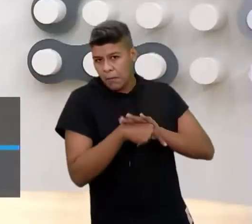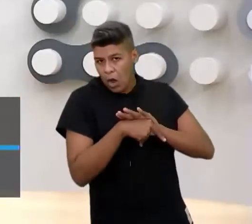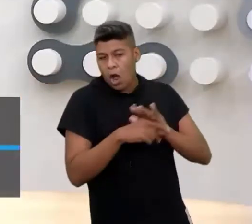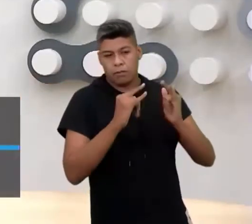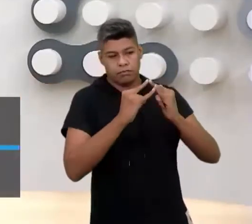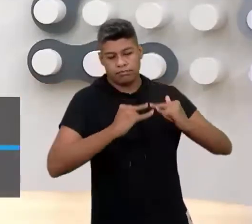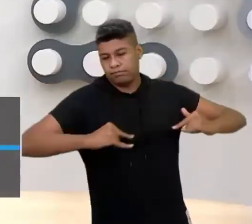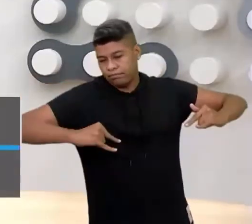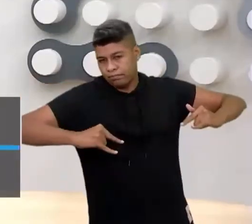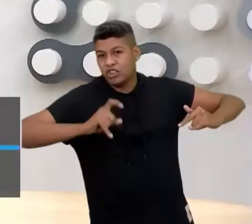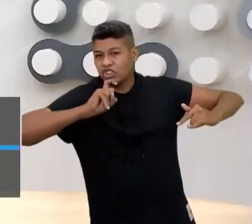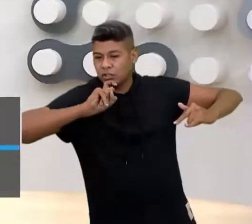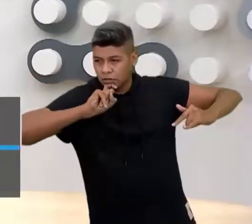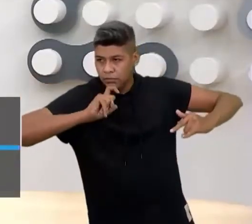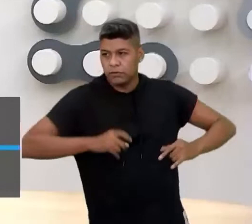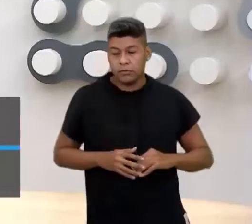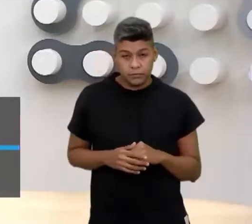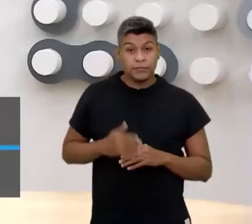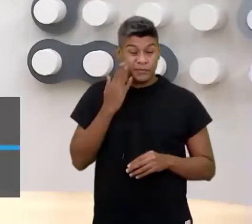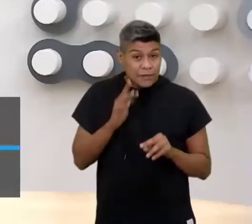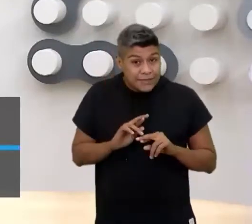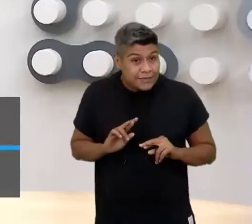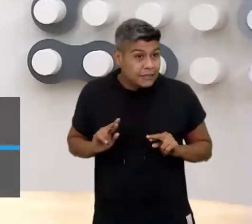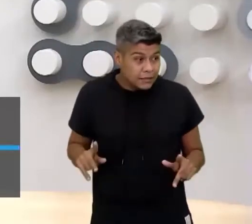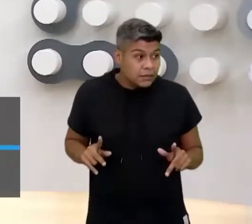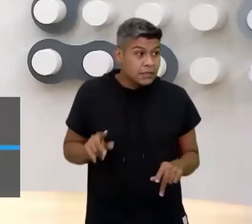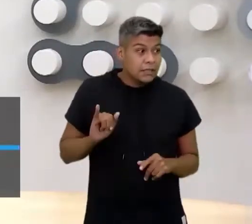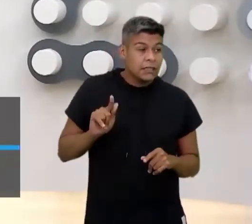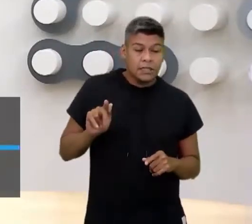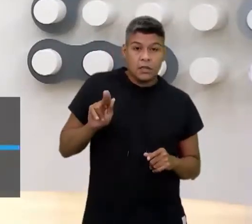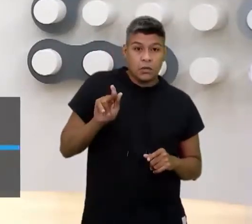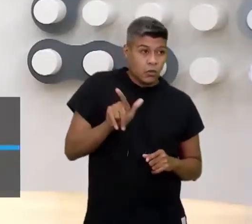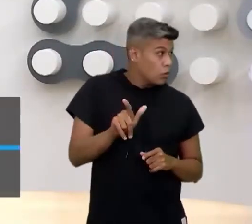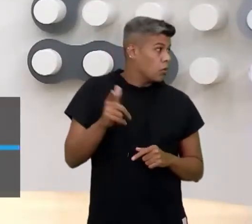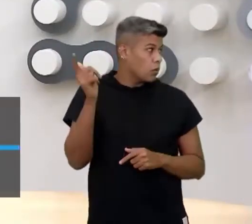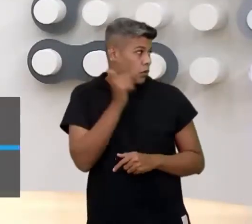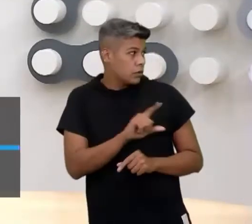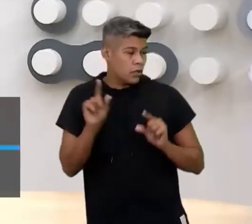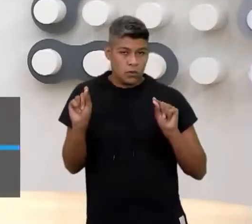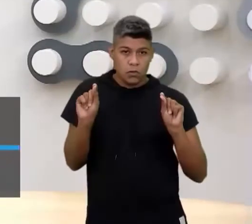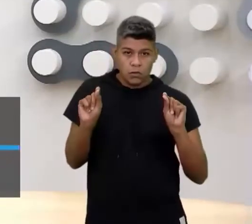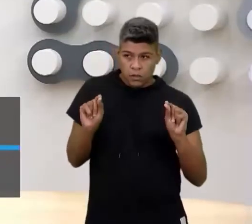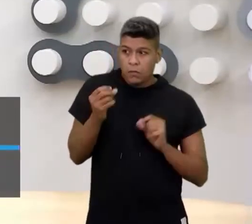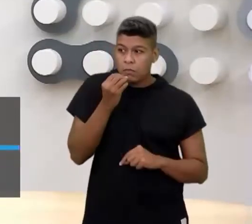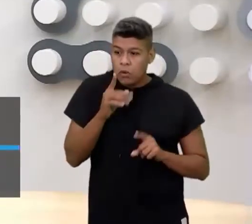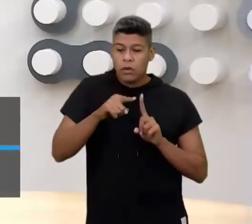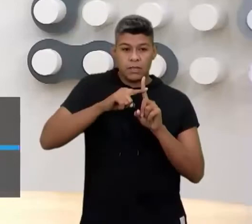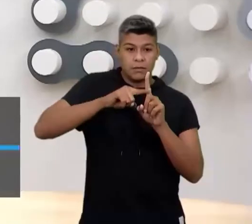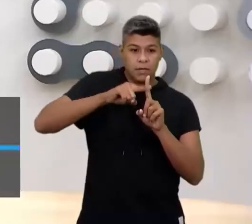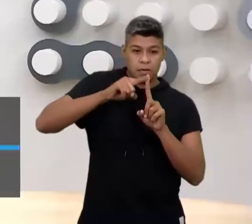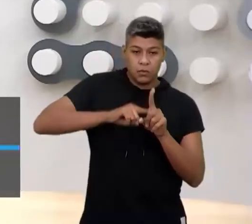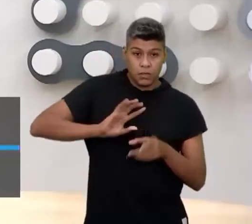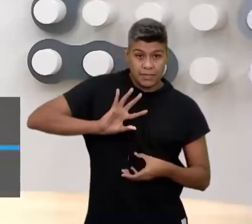casinha feita de gelo, tá? E o diferencial do iglu é que ele consegue conservar uma boa temperatura